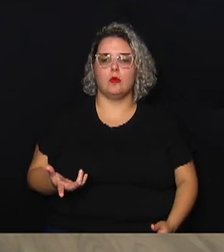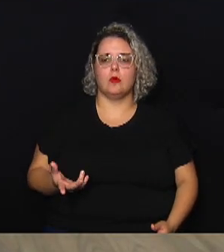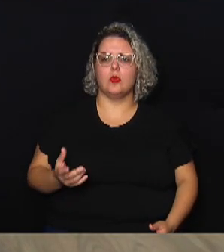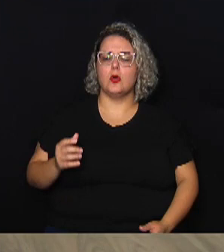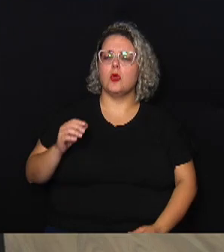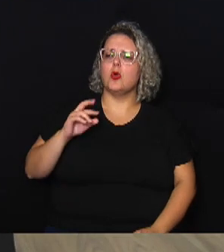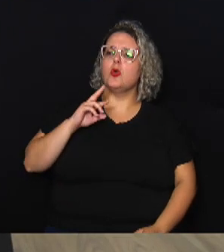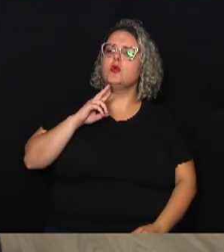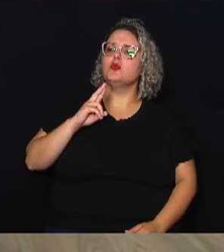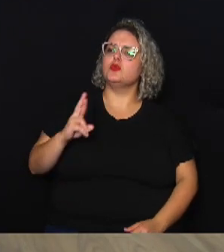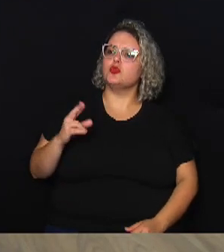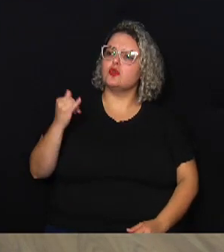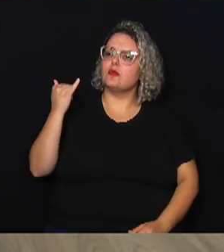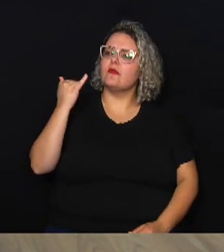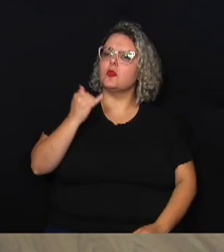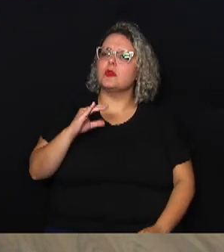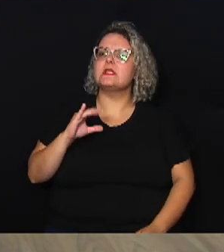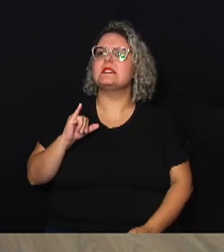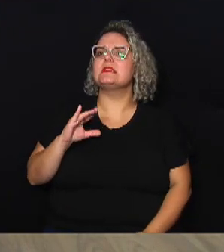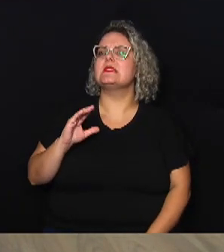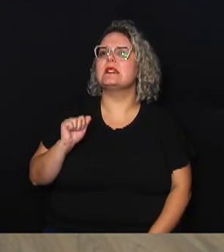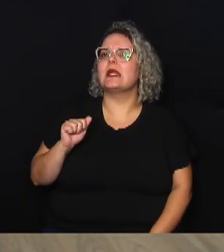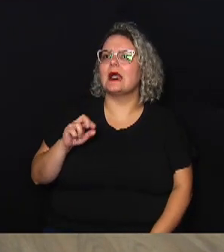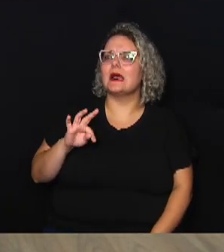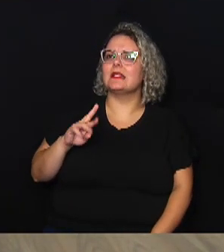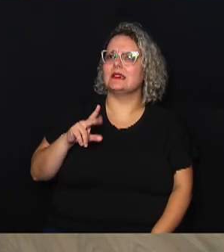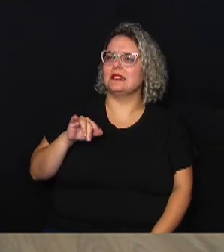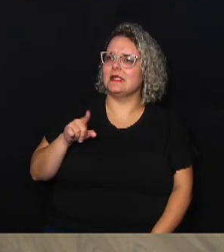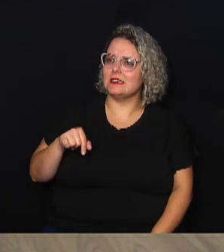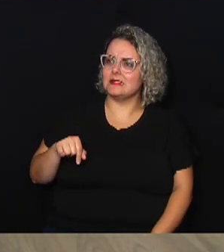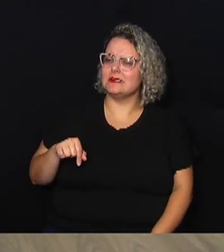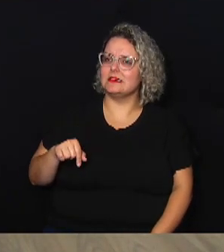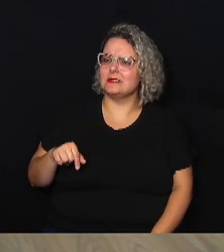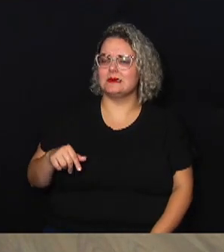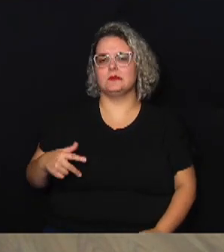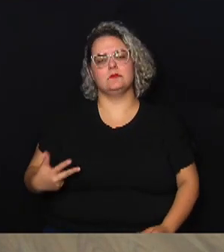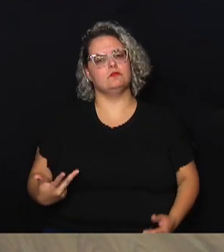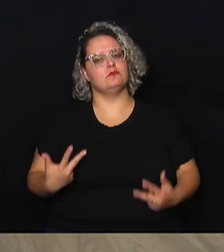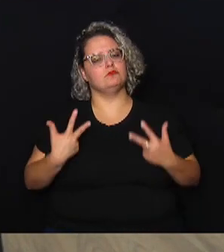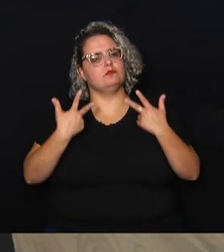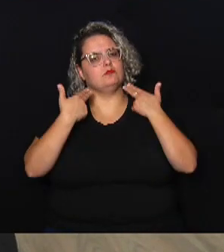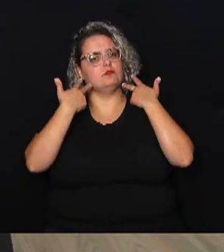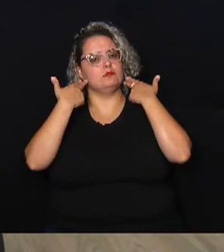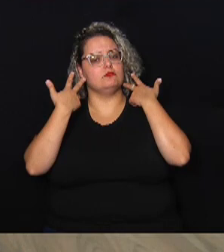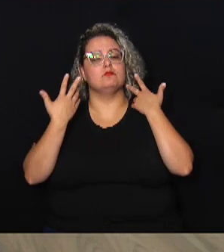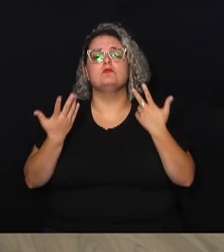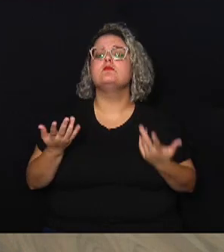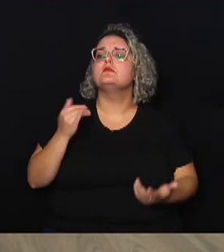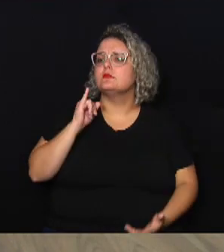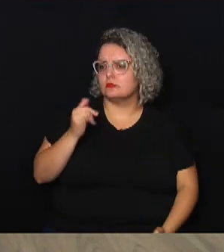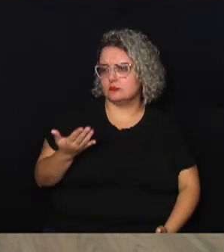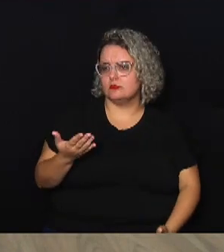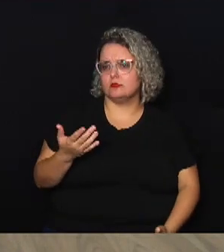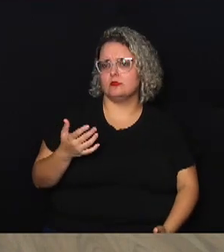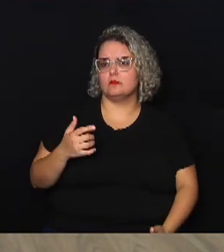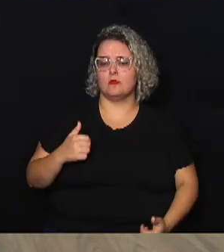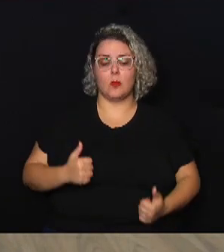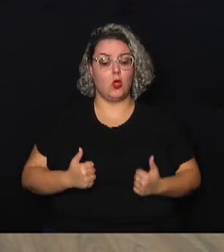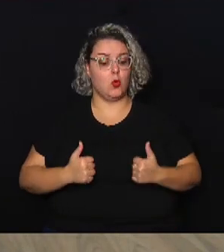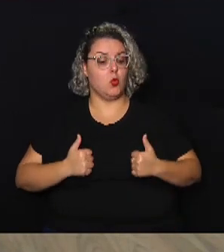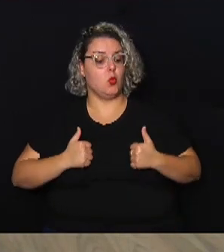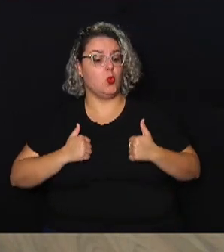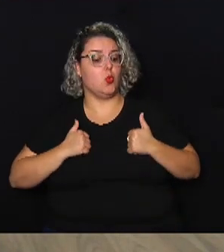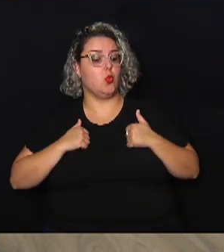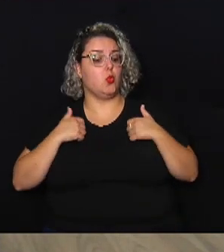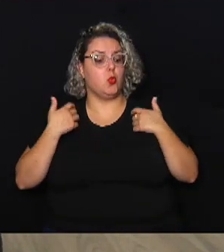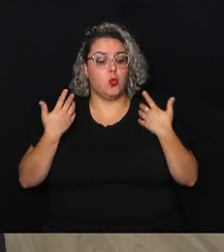eu até ia perguntar isso. Cirurgia plástica, né? A gente disse aí que é para deixar a pessoa com a autoestima mais